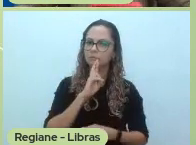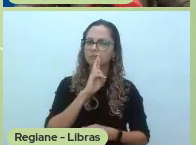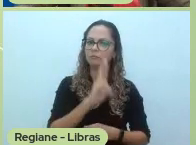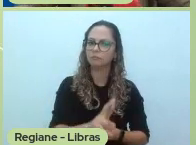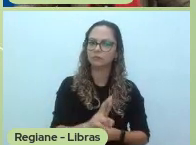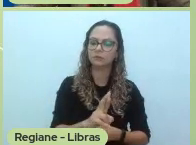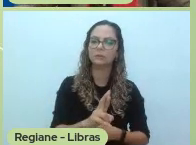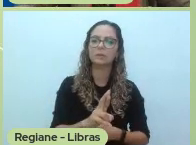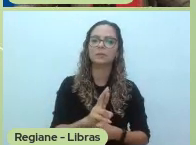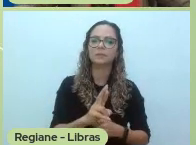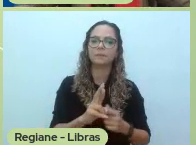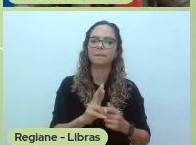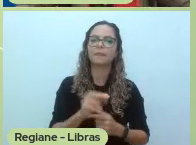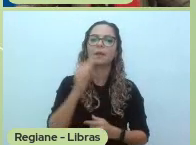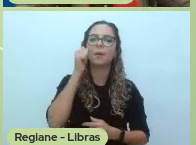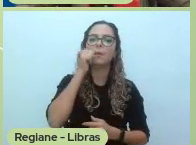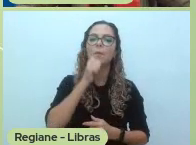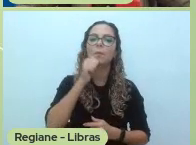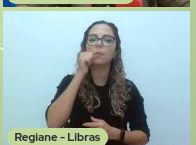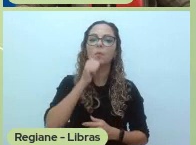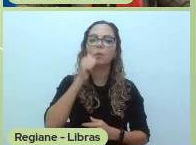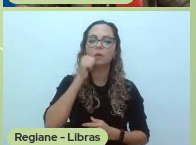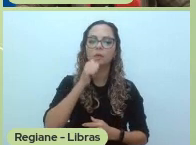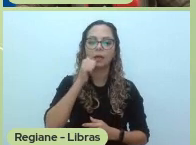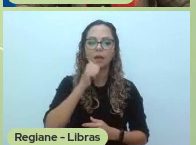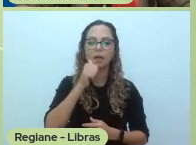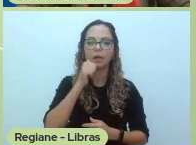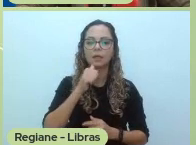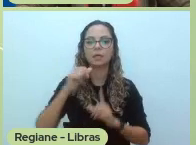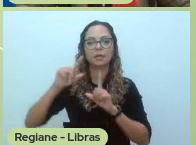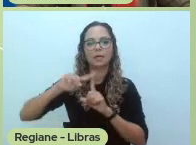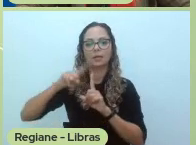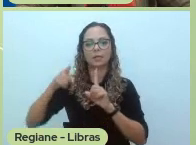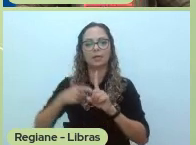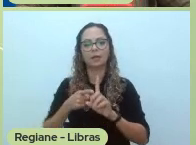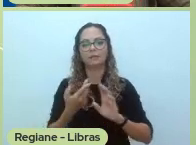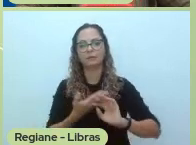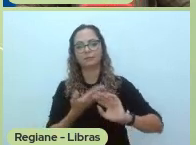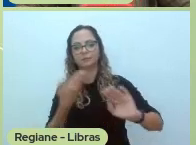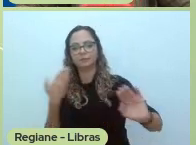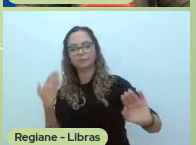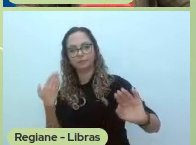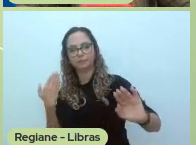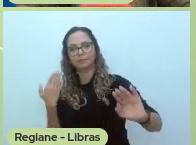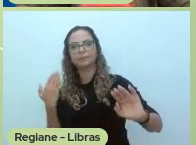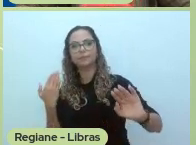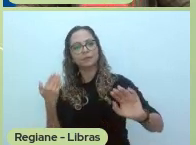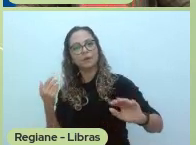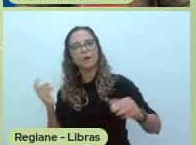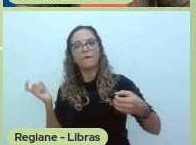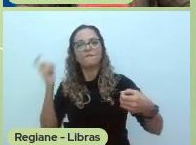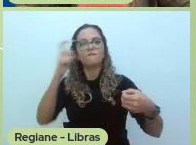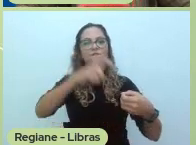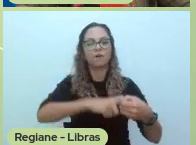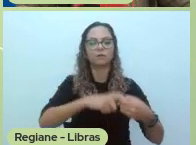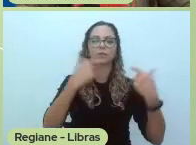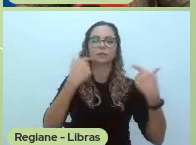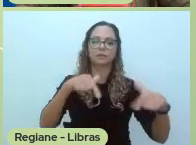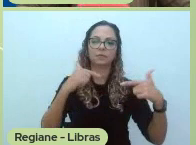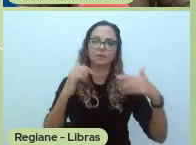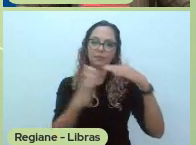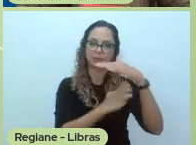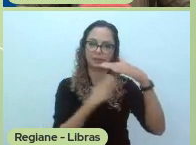Questão de mulheres voltando de licença maternidade, se as empresas dão algum tratamento especial para isso, tem alguma